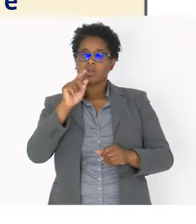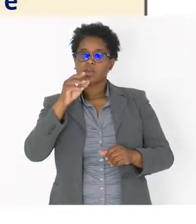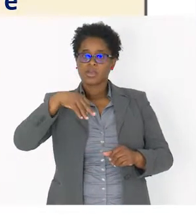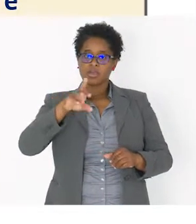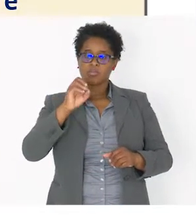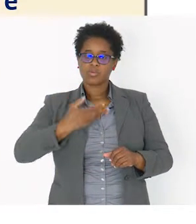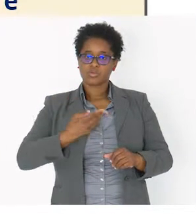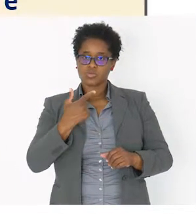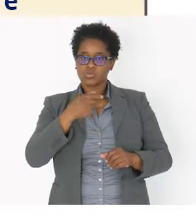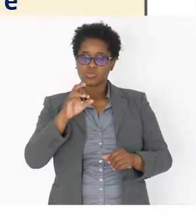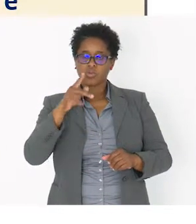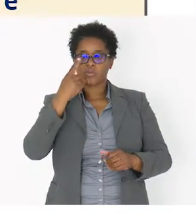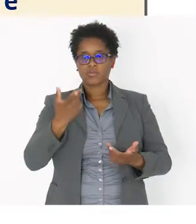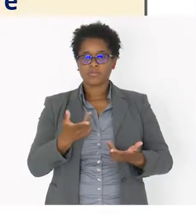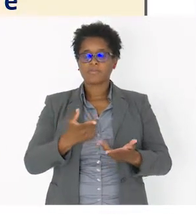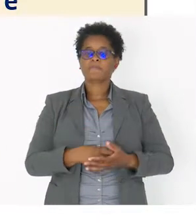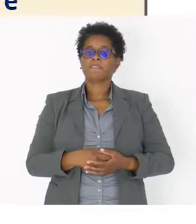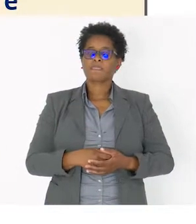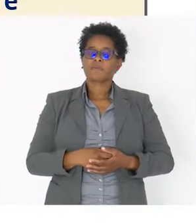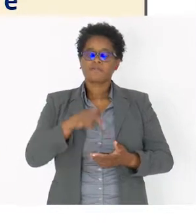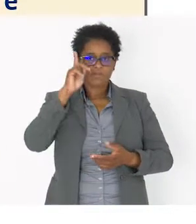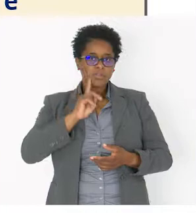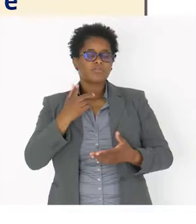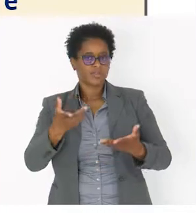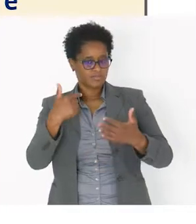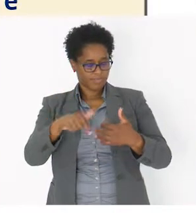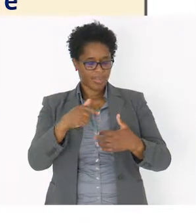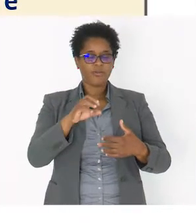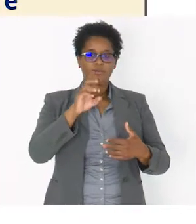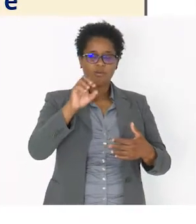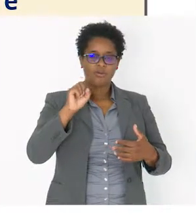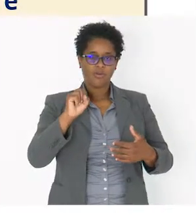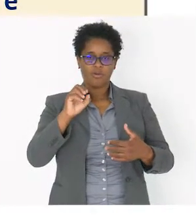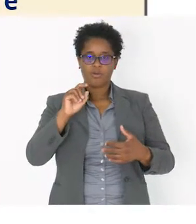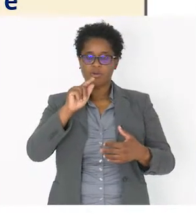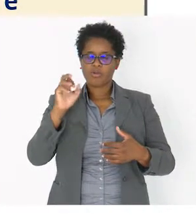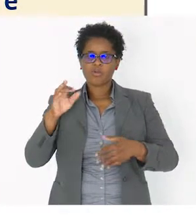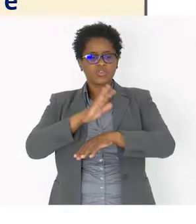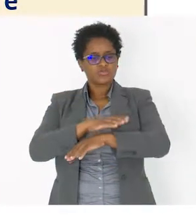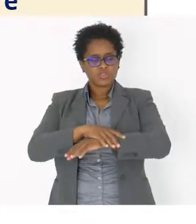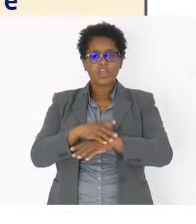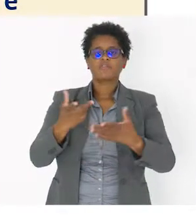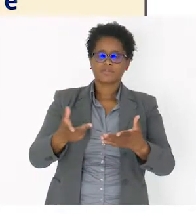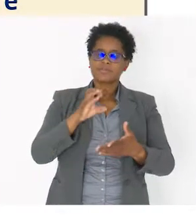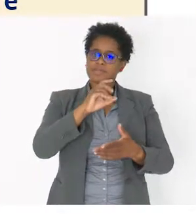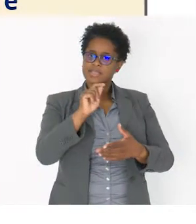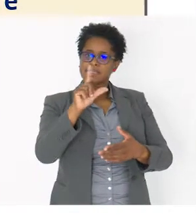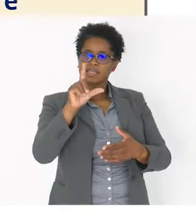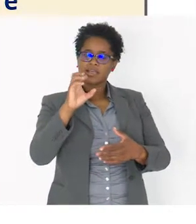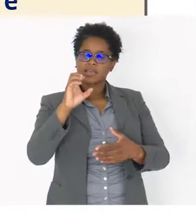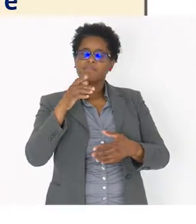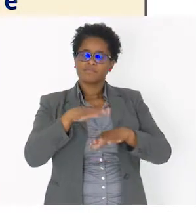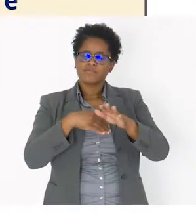sua vez, temos órgãos também, certo? Responsáveis pela produção de células